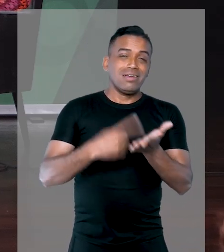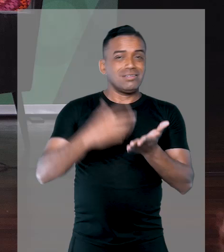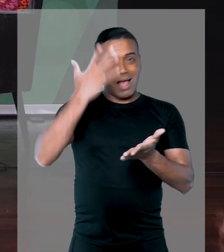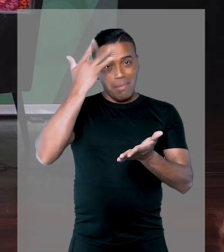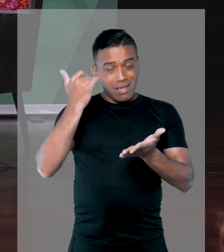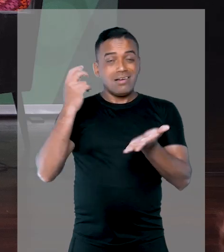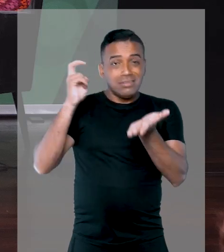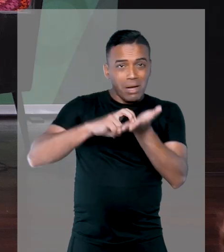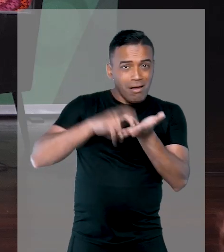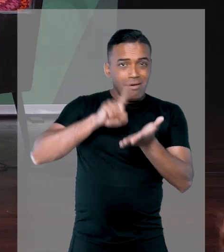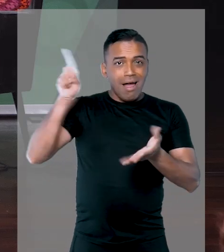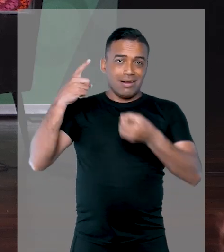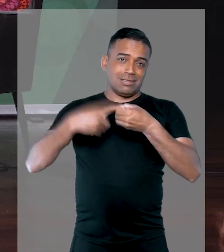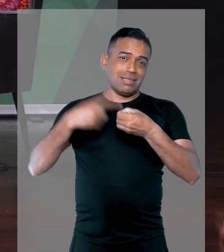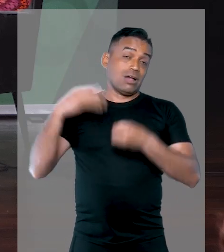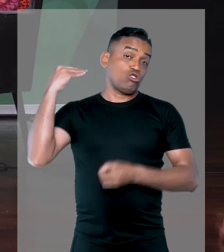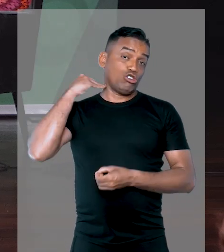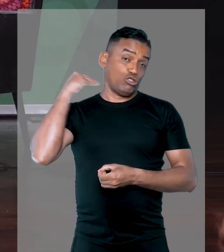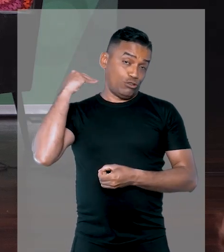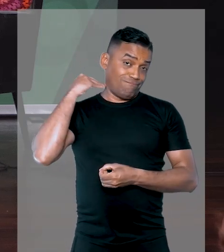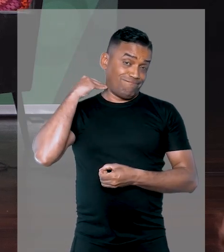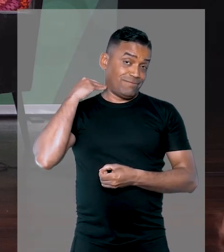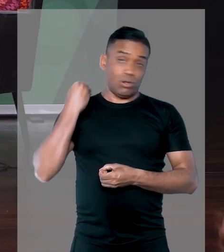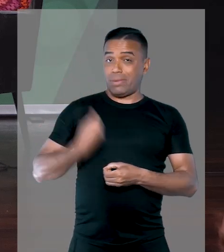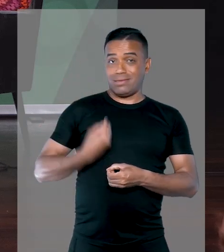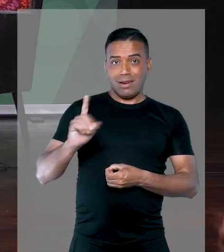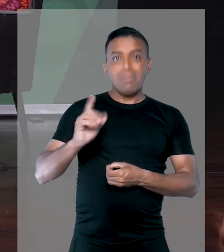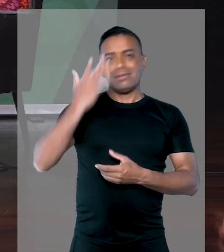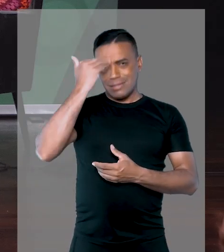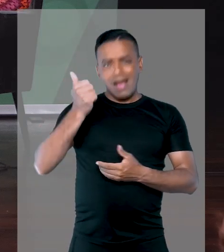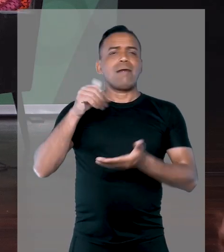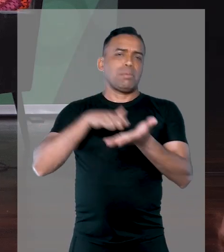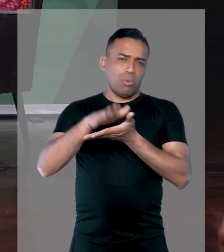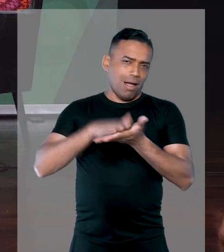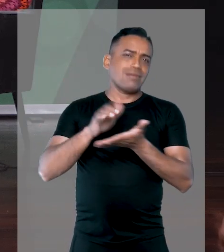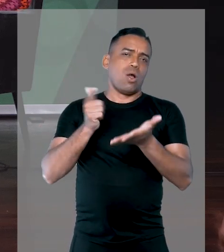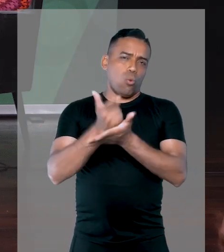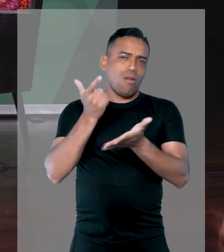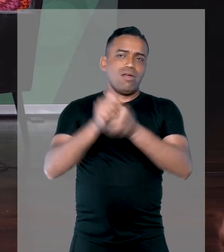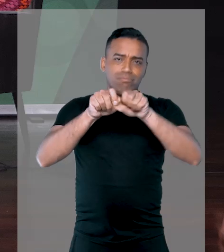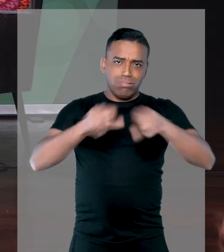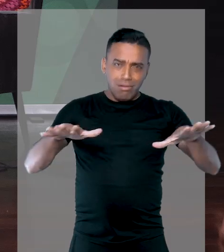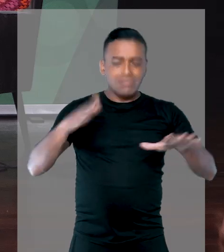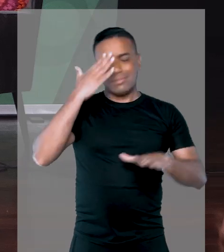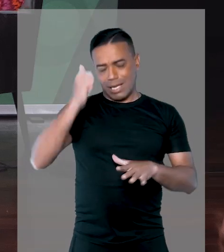em Juiz de Fora, então por isso que ela não veio, mas ela está sabendo do lançamento e,